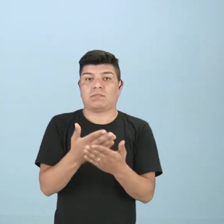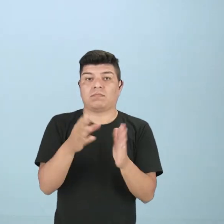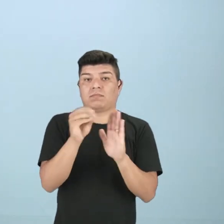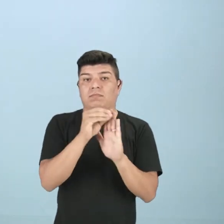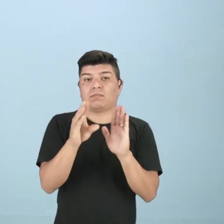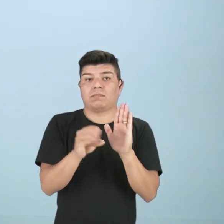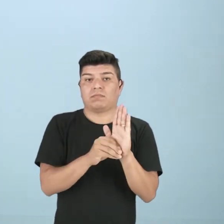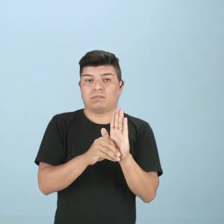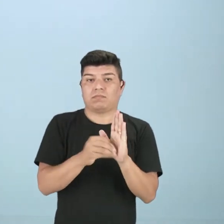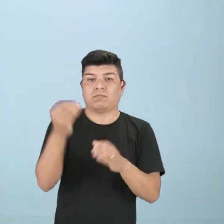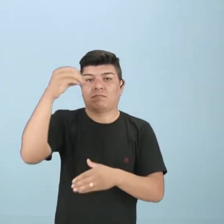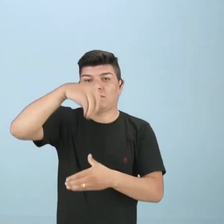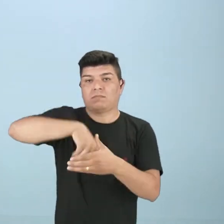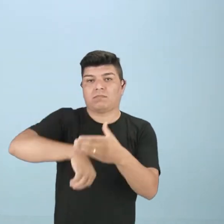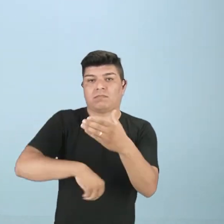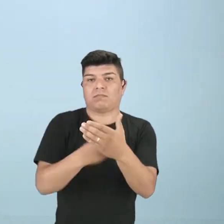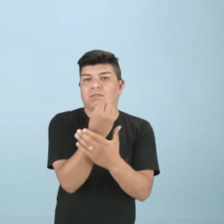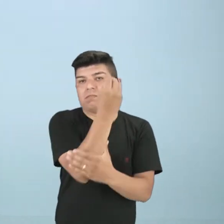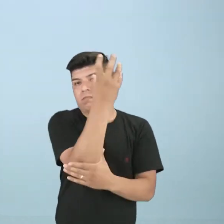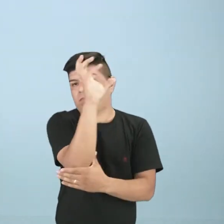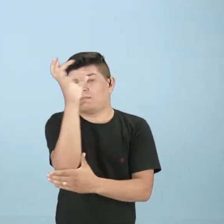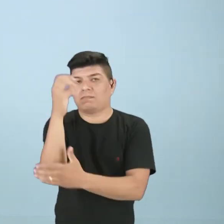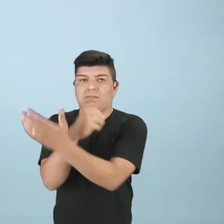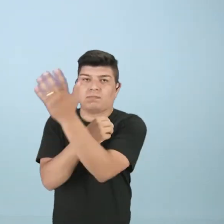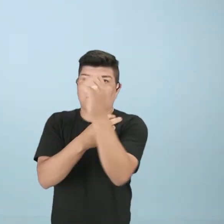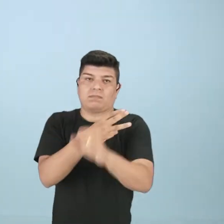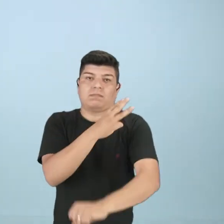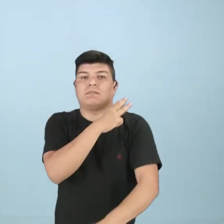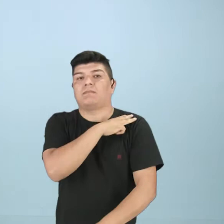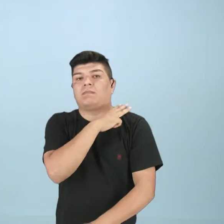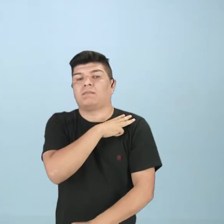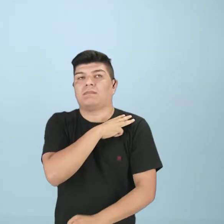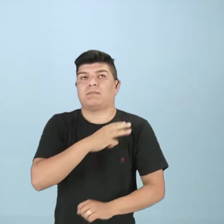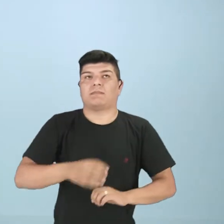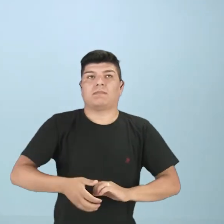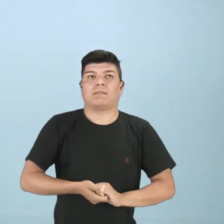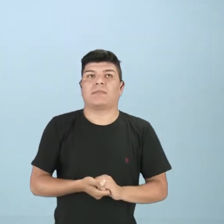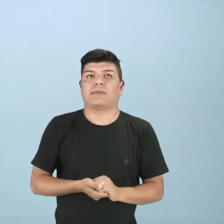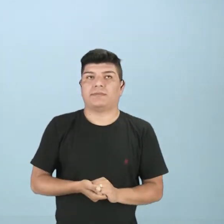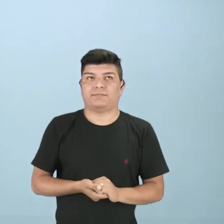é reflorestamento, terceira série do ensino médio. Vamos lá.